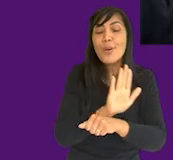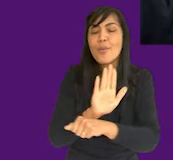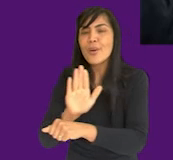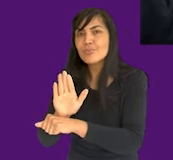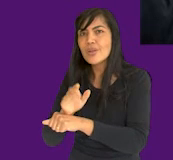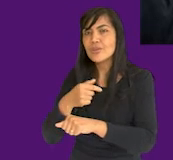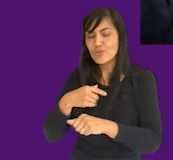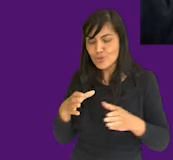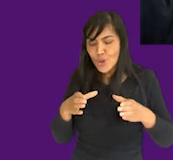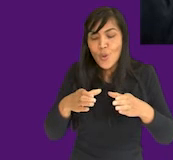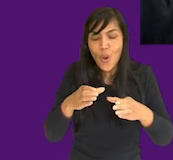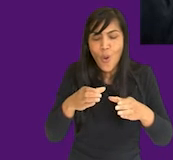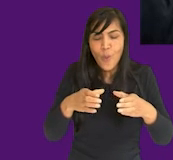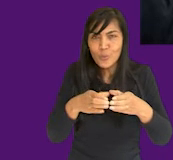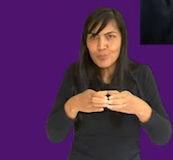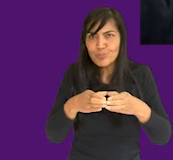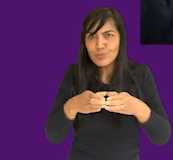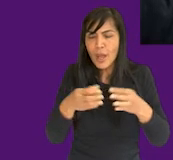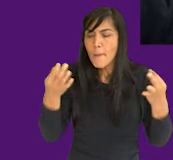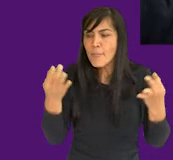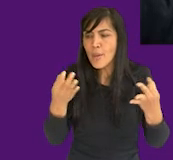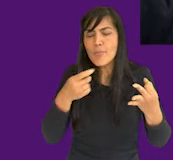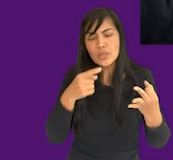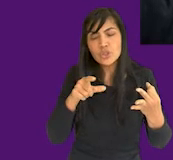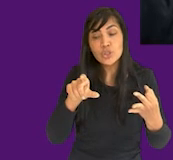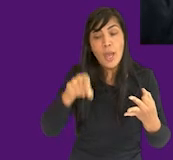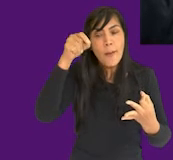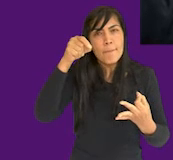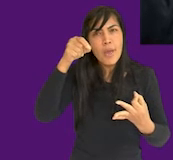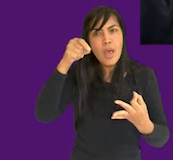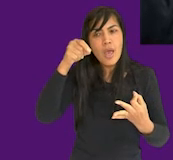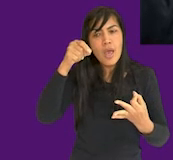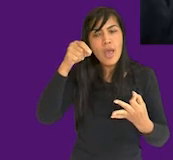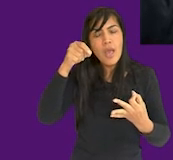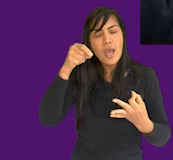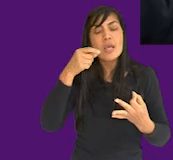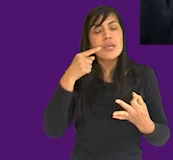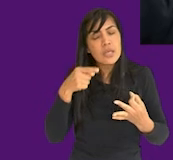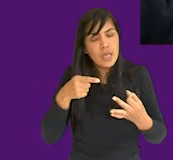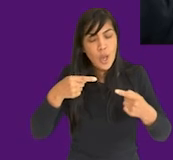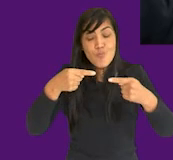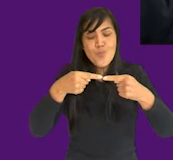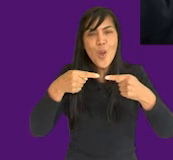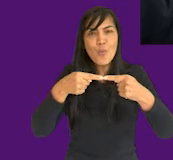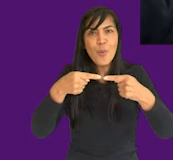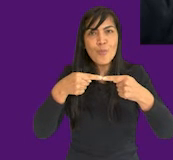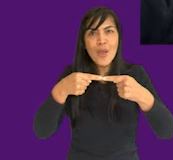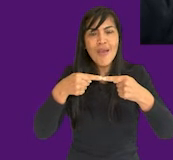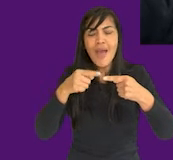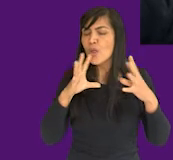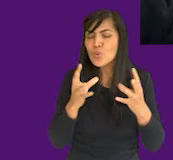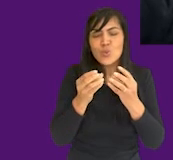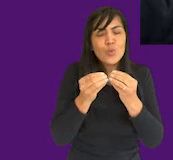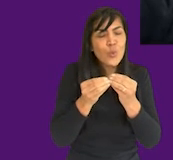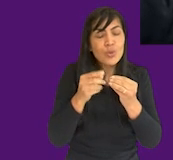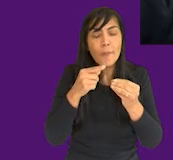correta E nós como esse centro de excelência e fornece todas as informações de coletas e abre e e combina tudo